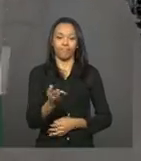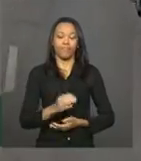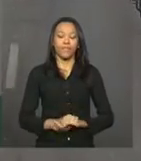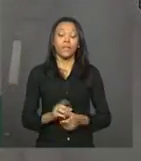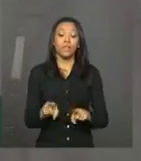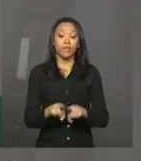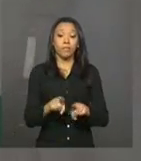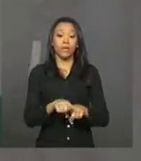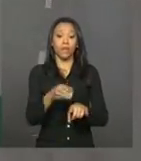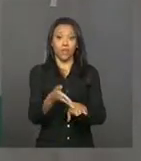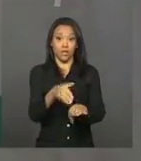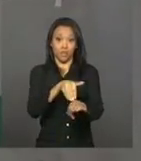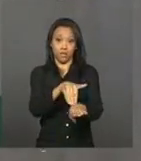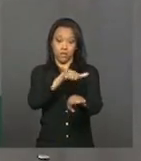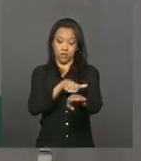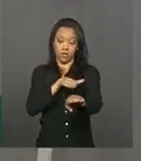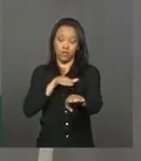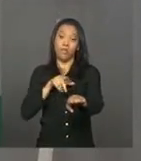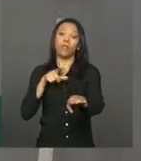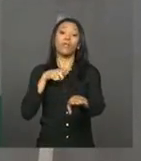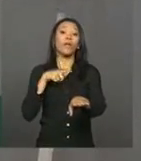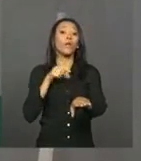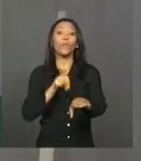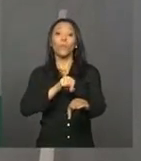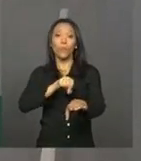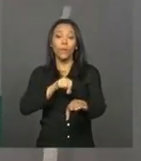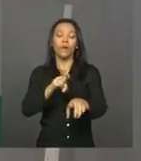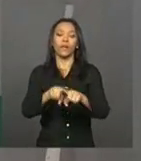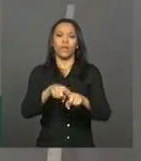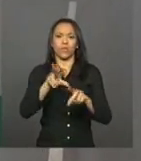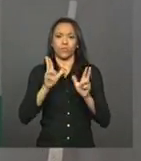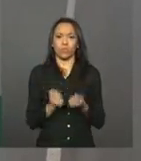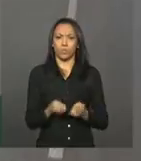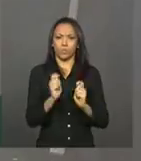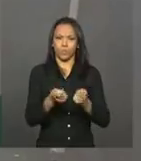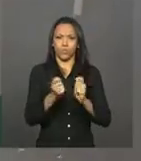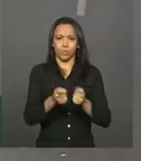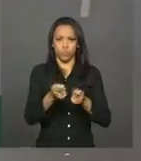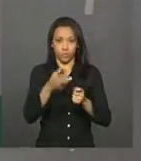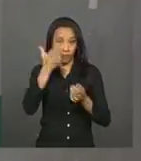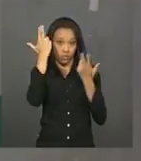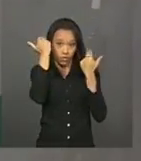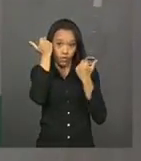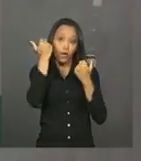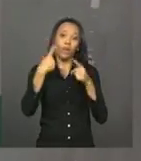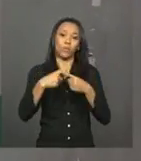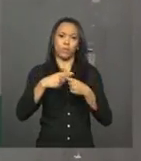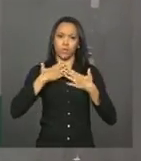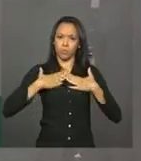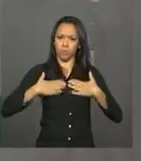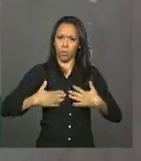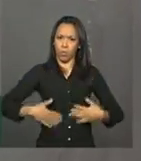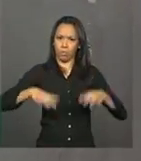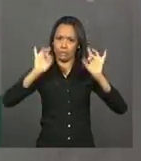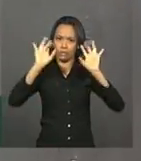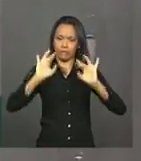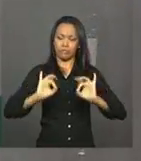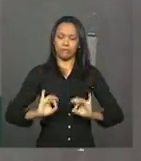Atrás, né, vem ali os Dragões da Independência com seus tradicionais uniformes.